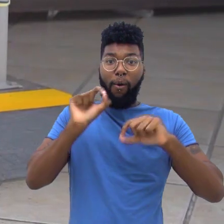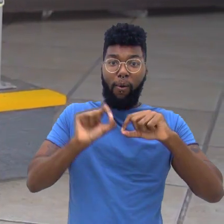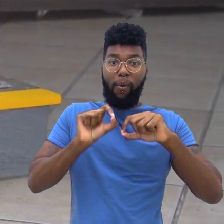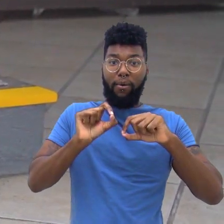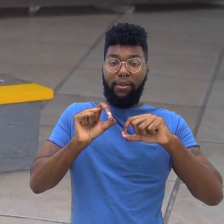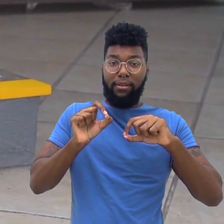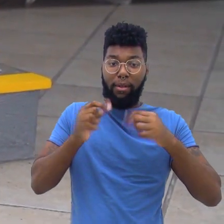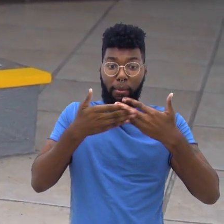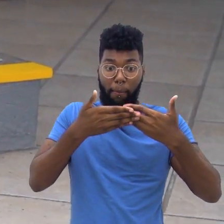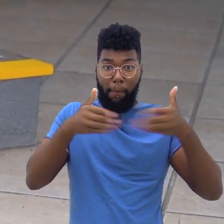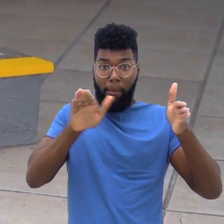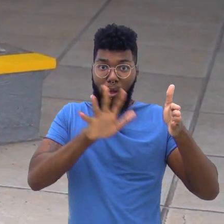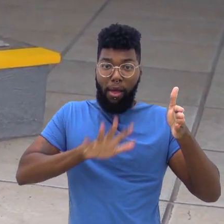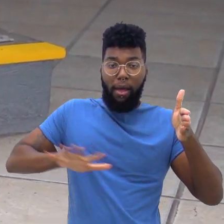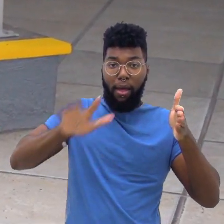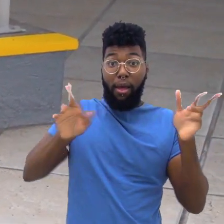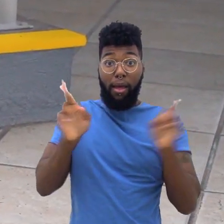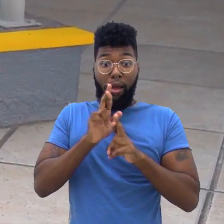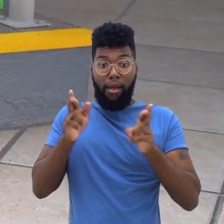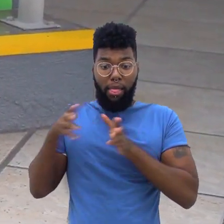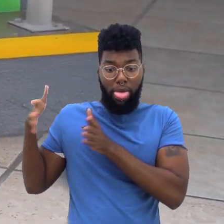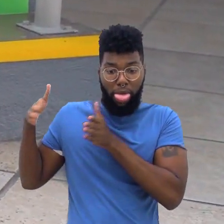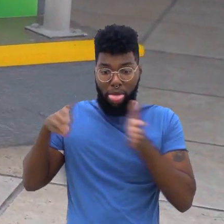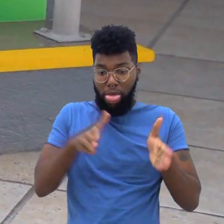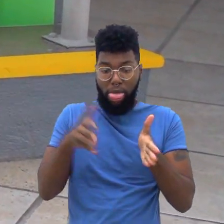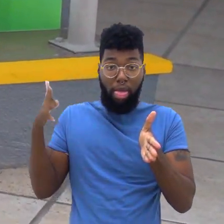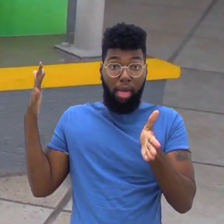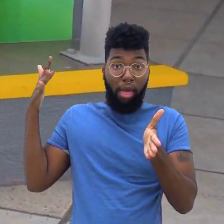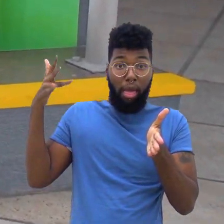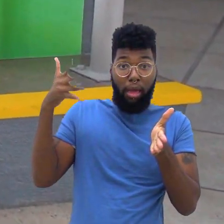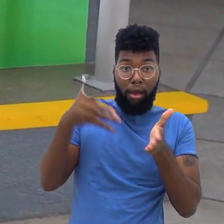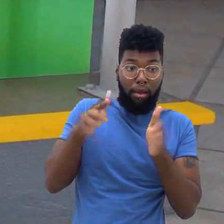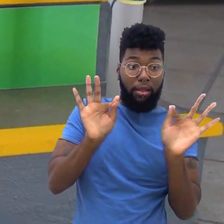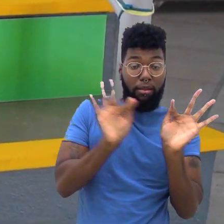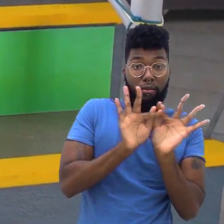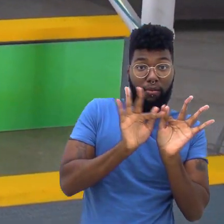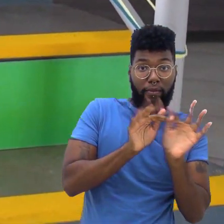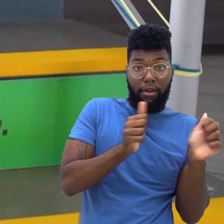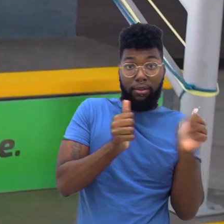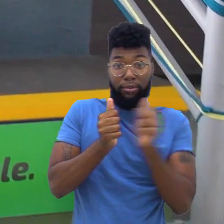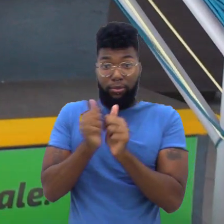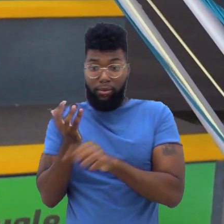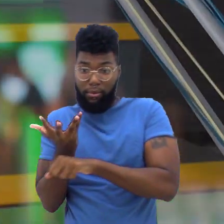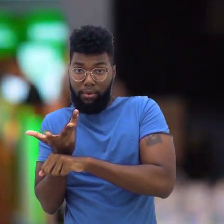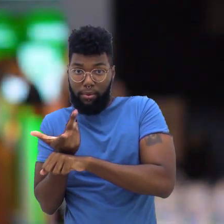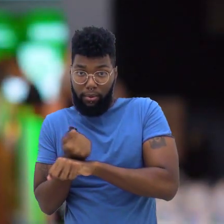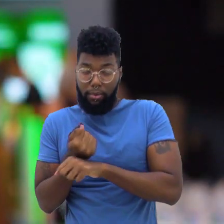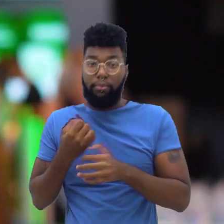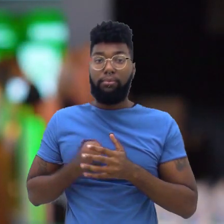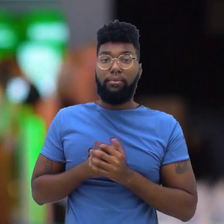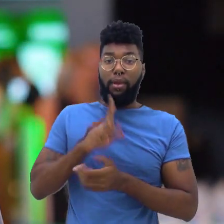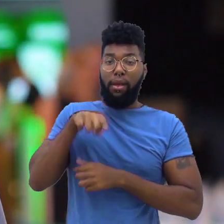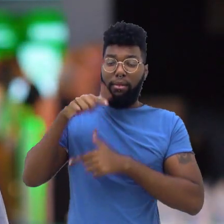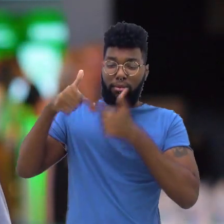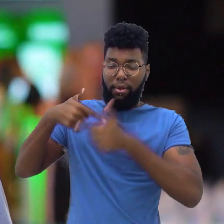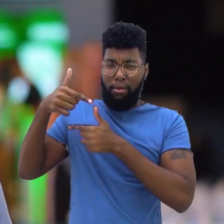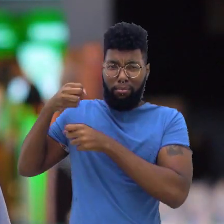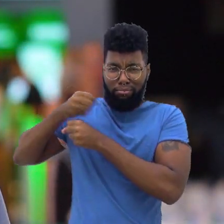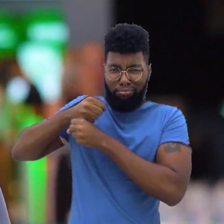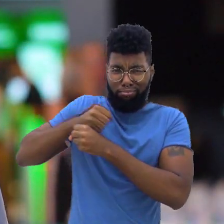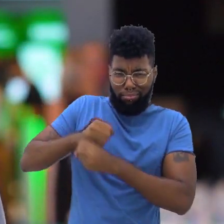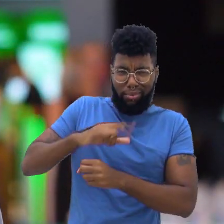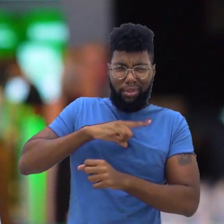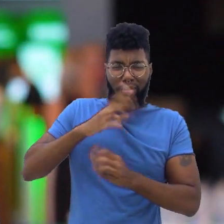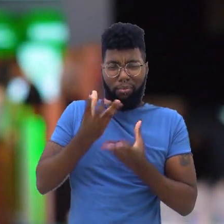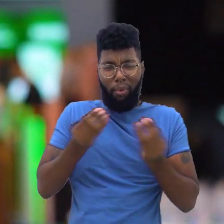que externa a relação e a trajetória da Fevale e seu trabalho junto com a Sicredi. É um trabalho de muitos anos, um trabalho de